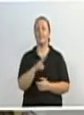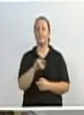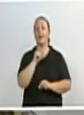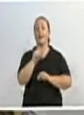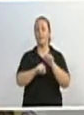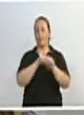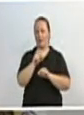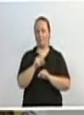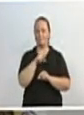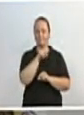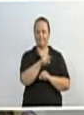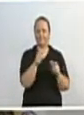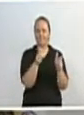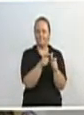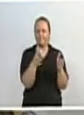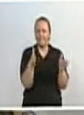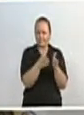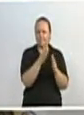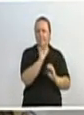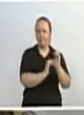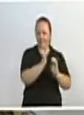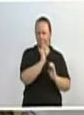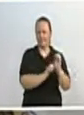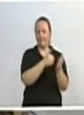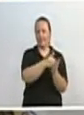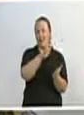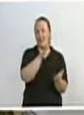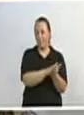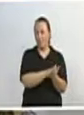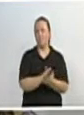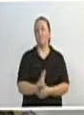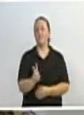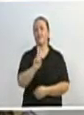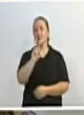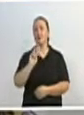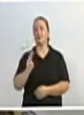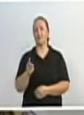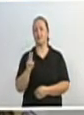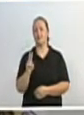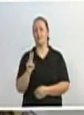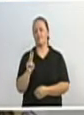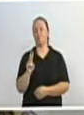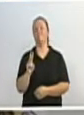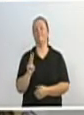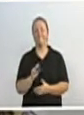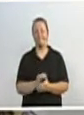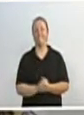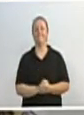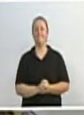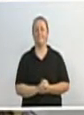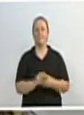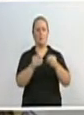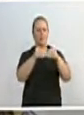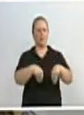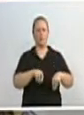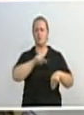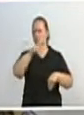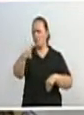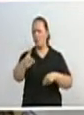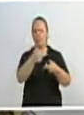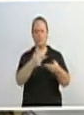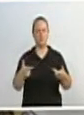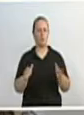a microempresa ou empresa de pequeno porte a uma multa no valor de R$ 3.000, sem prejuízo das demais sanções que